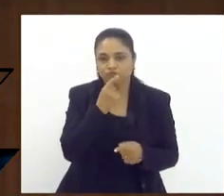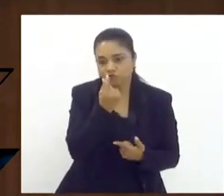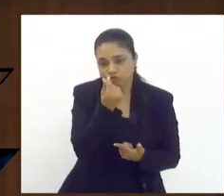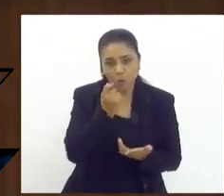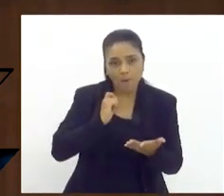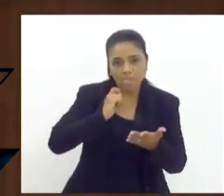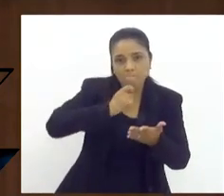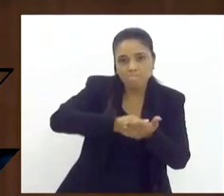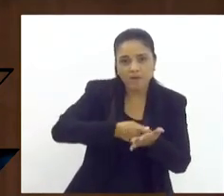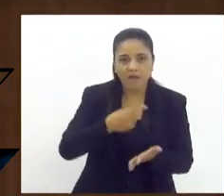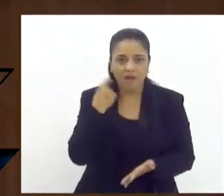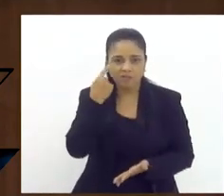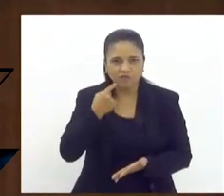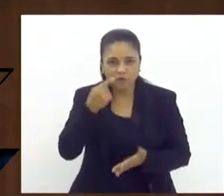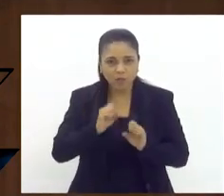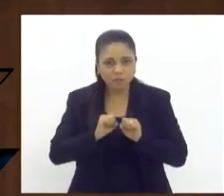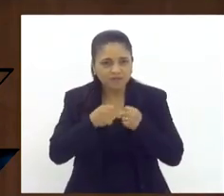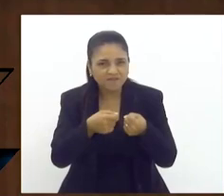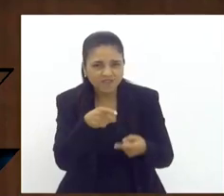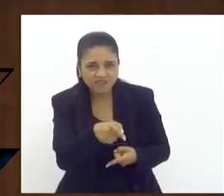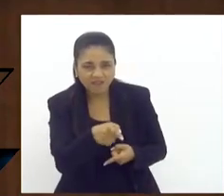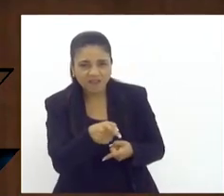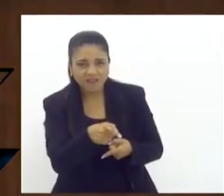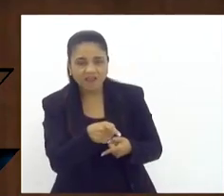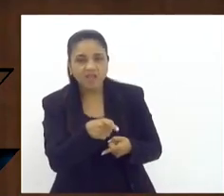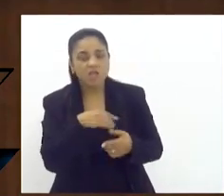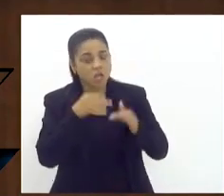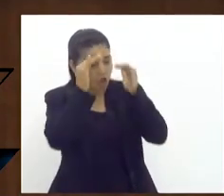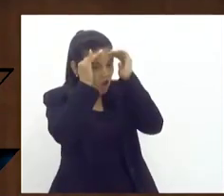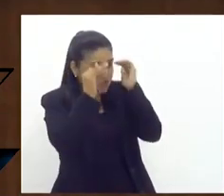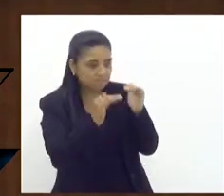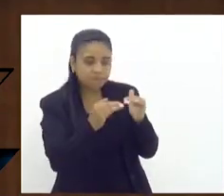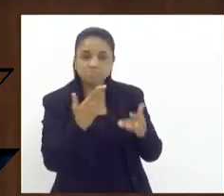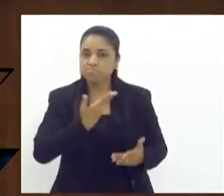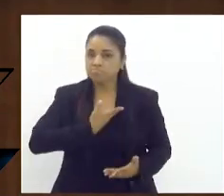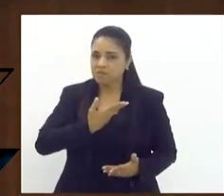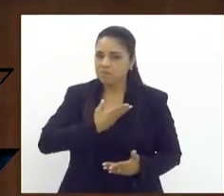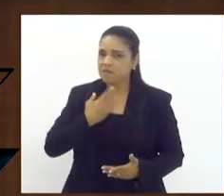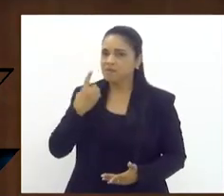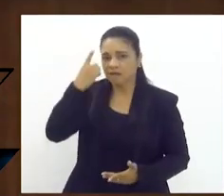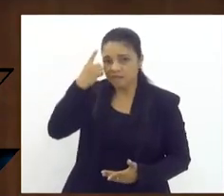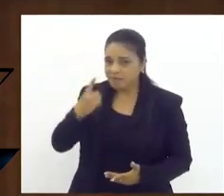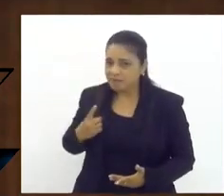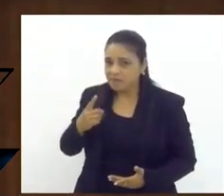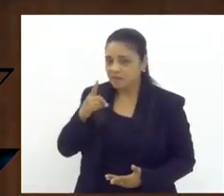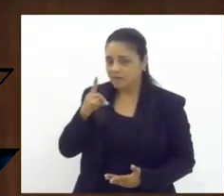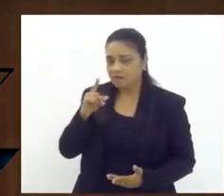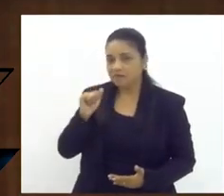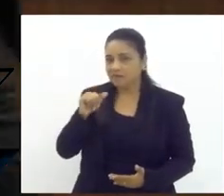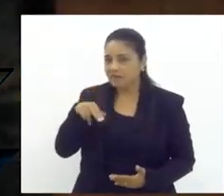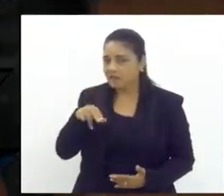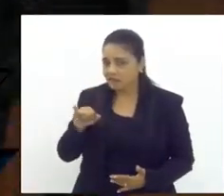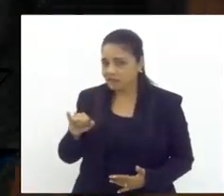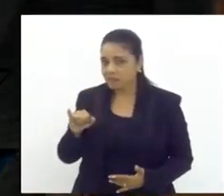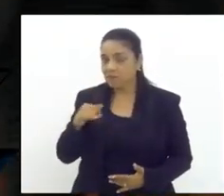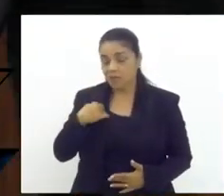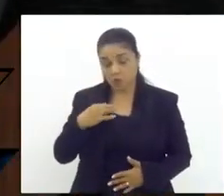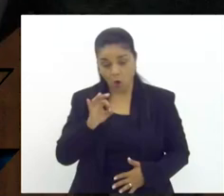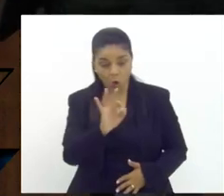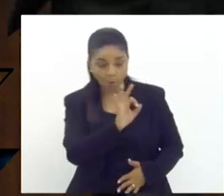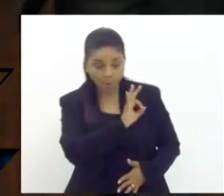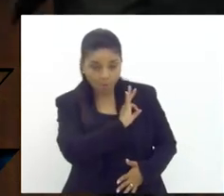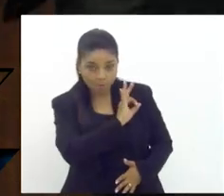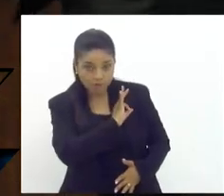e vou dizer uma coisa respeita o máximo a minha amiga que a Dani acabou de sair daqui mas vou dizer eu como policial